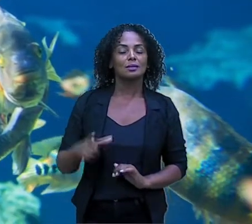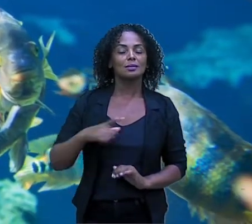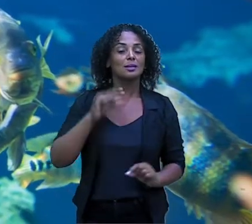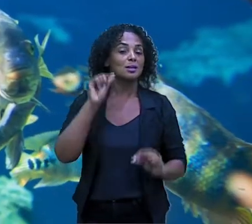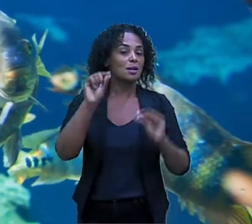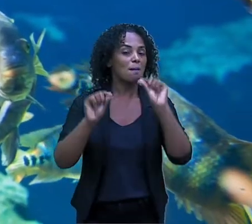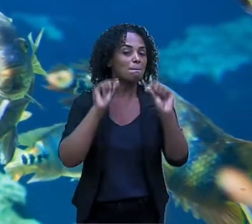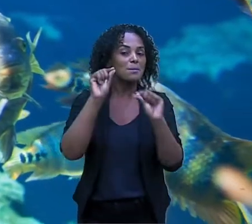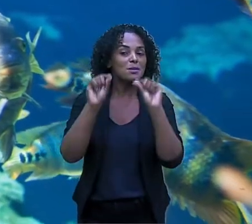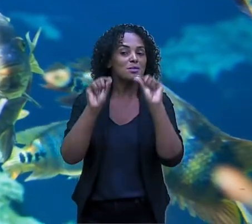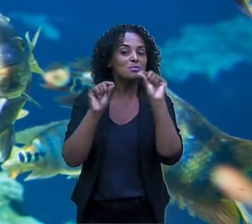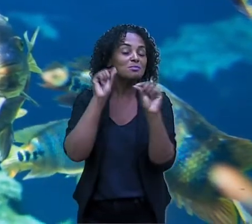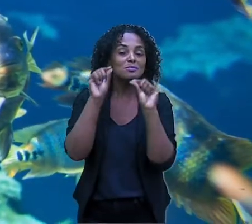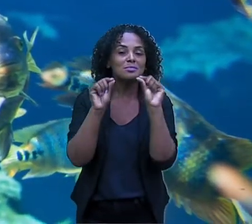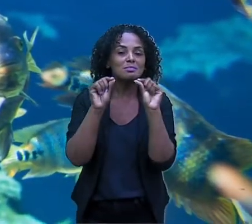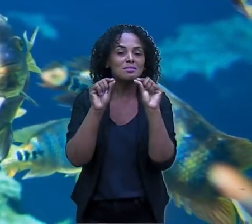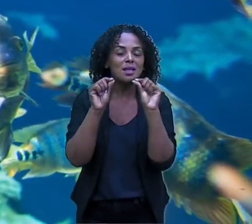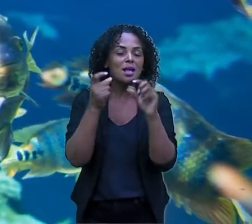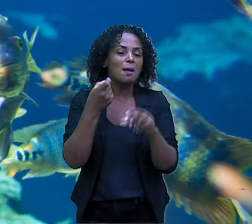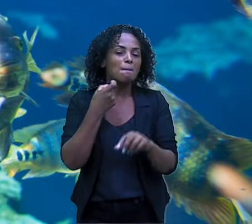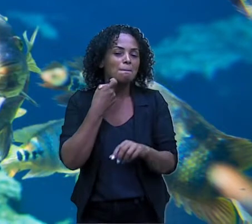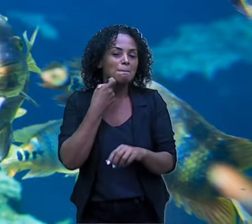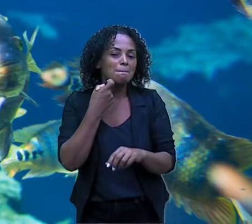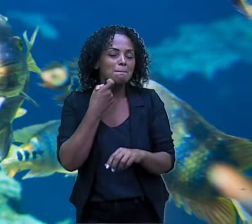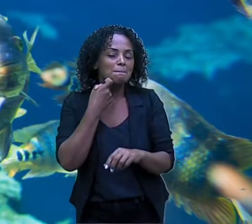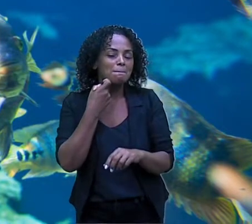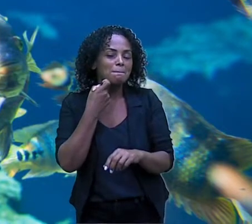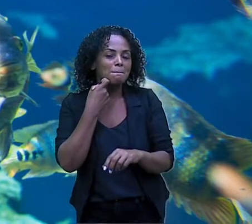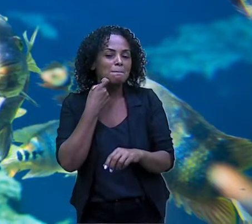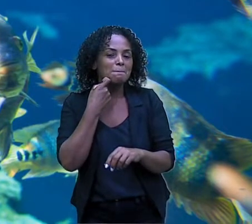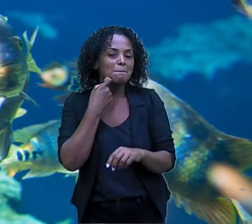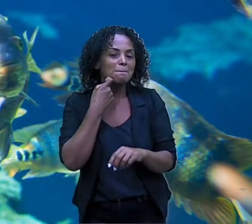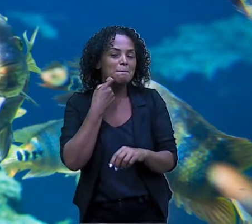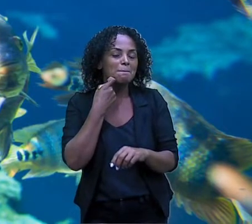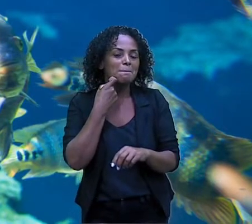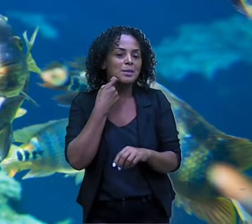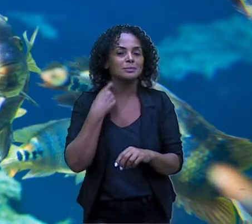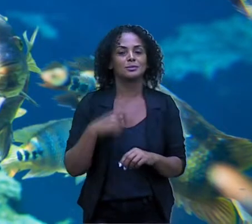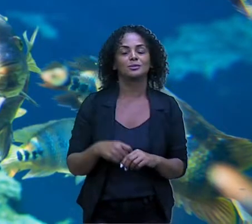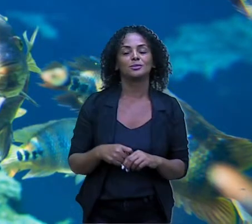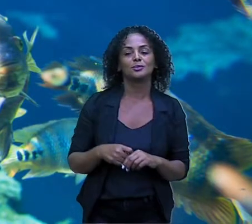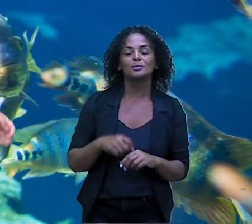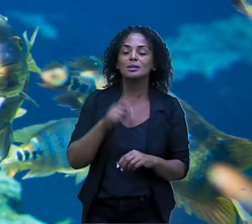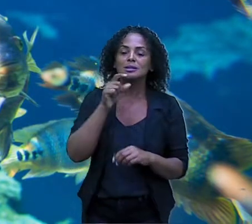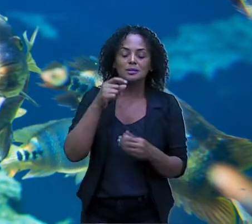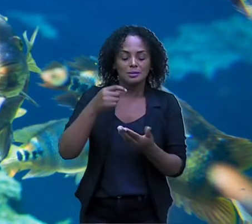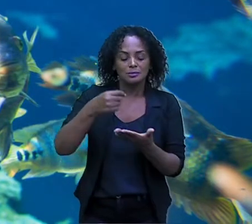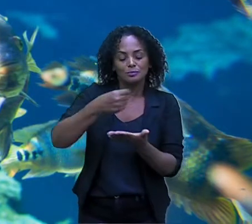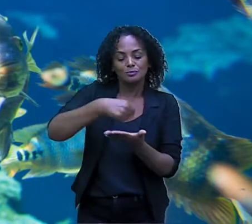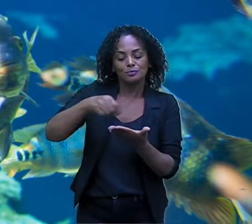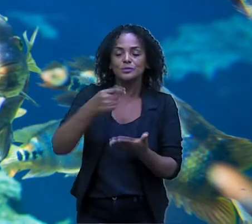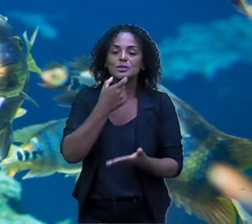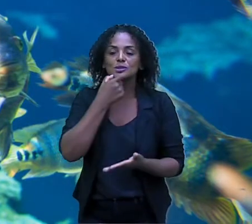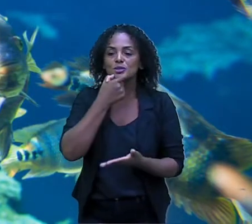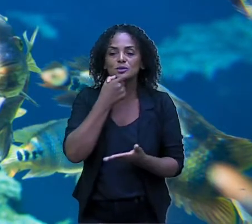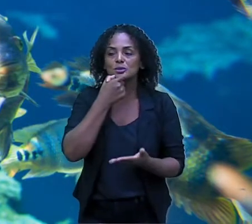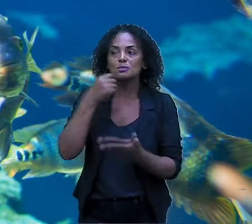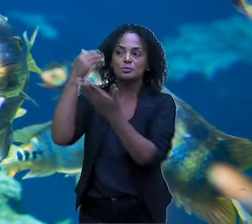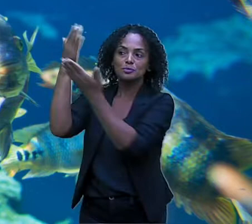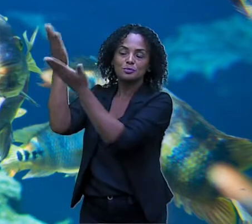agora peixe. Então, peixes, né? Fish. Fish. Fish. Fish. E mora,